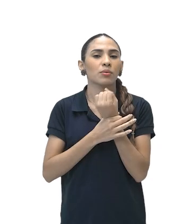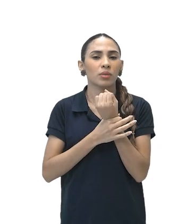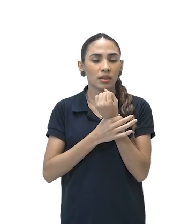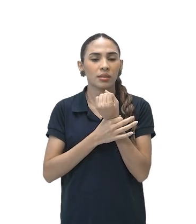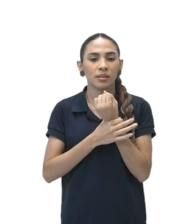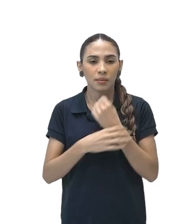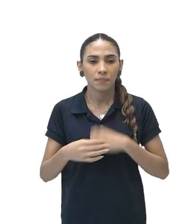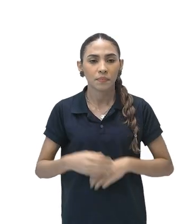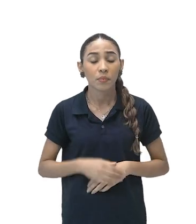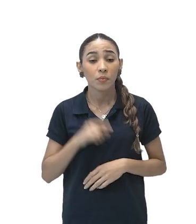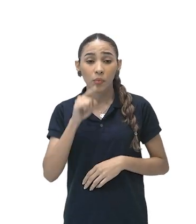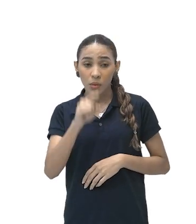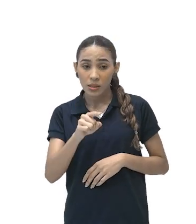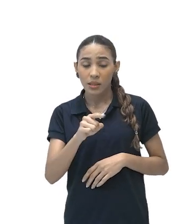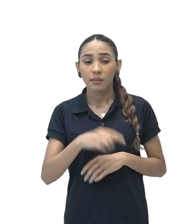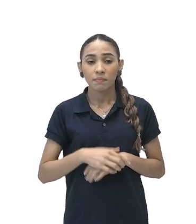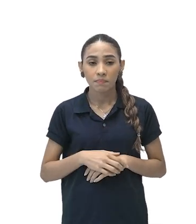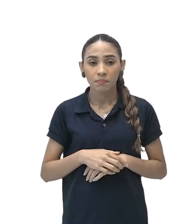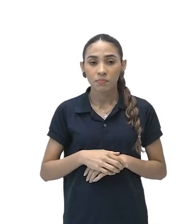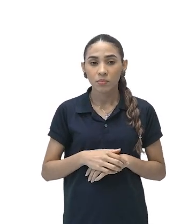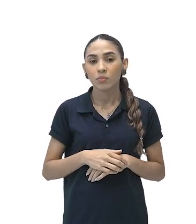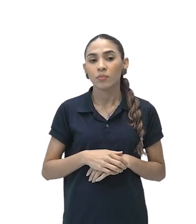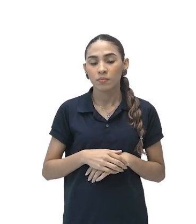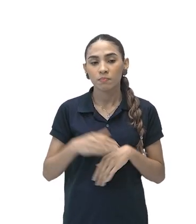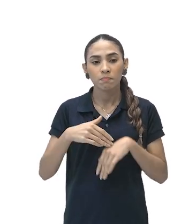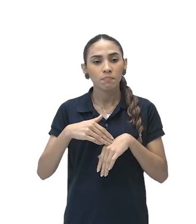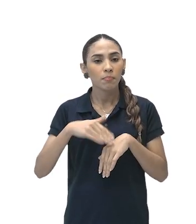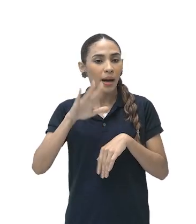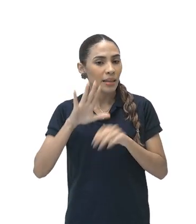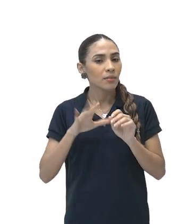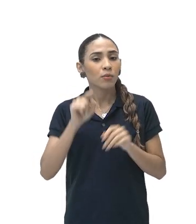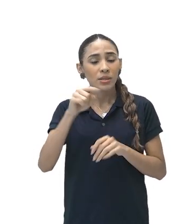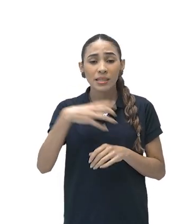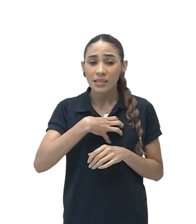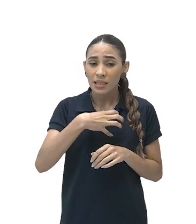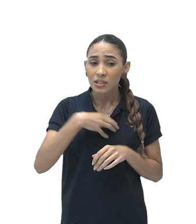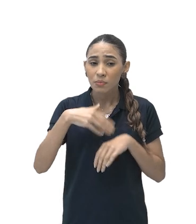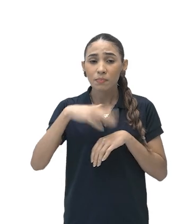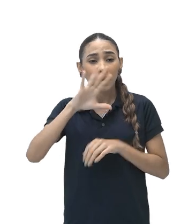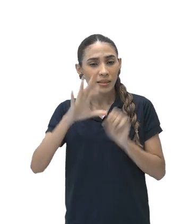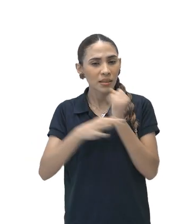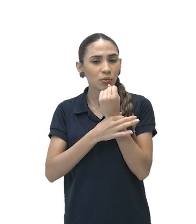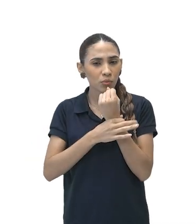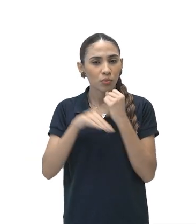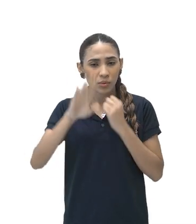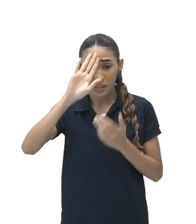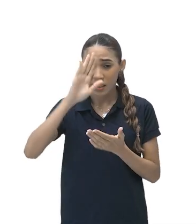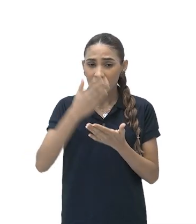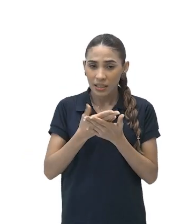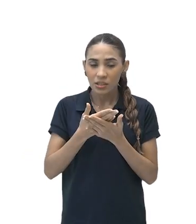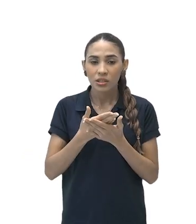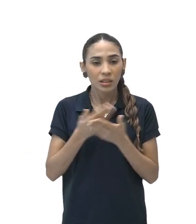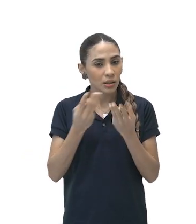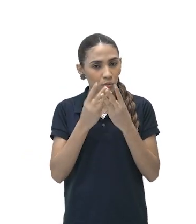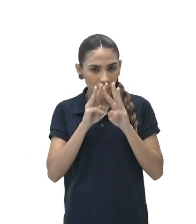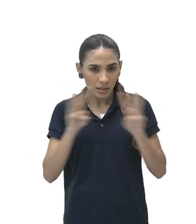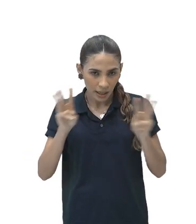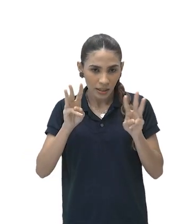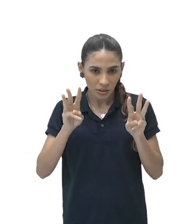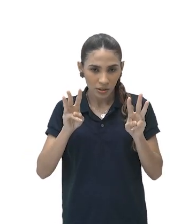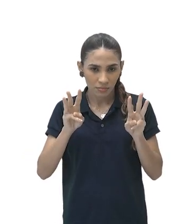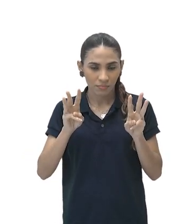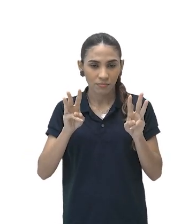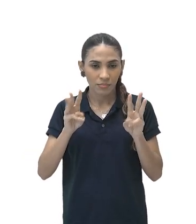credibilidade a zelar, você dá, vamos dizer assim, mais crédito àquela notícia daquele canal, daquele veículo